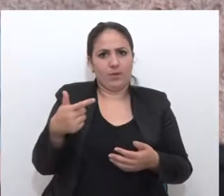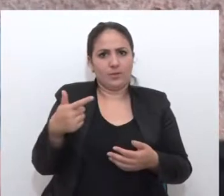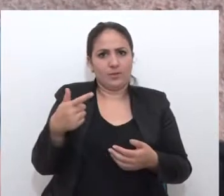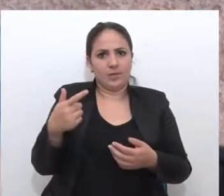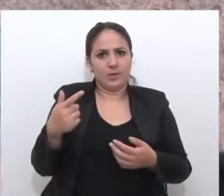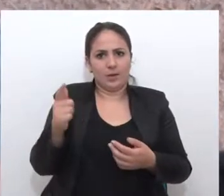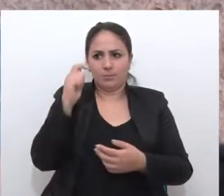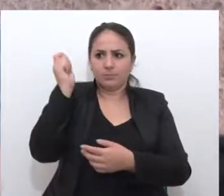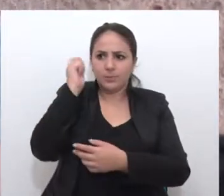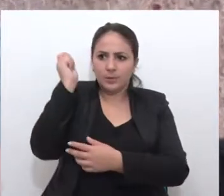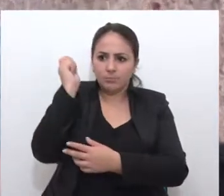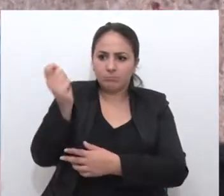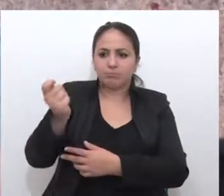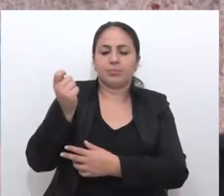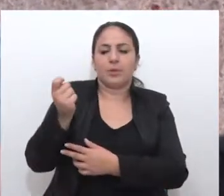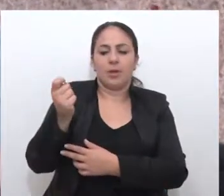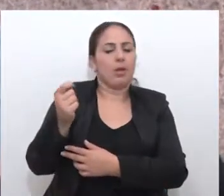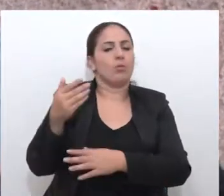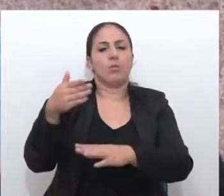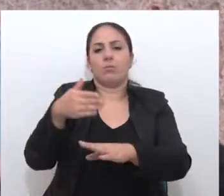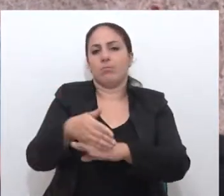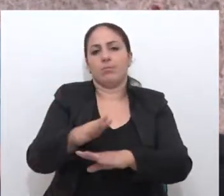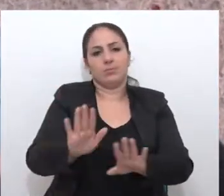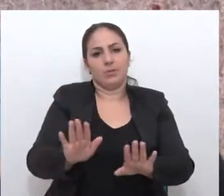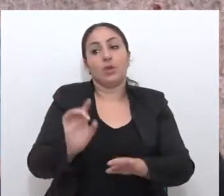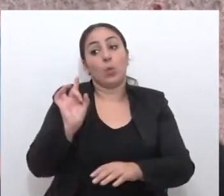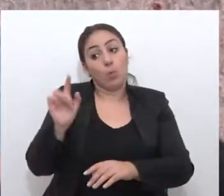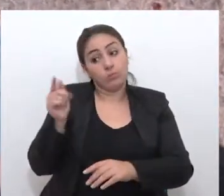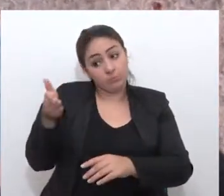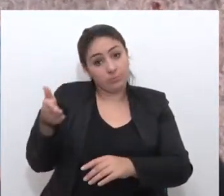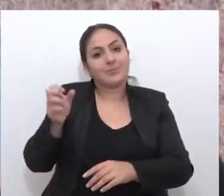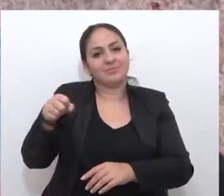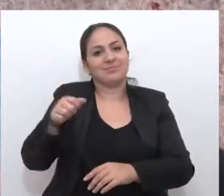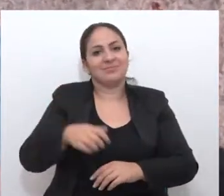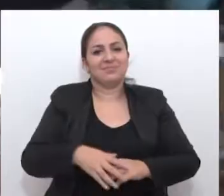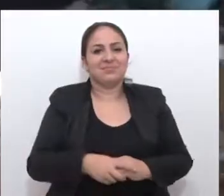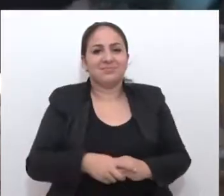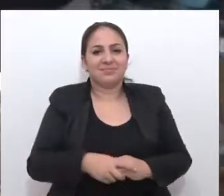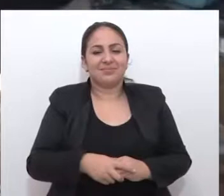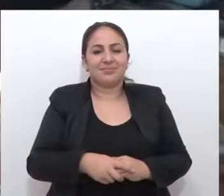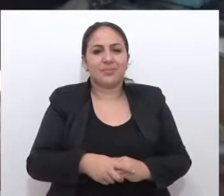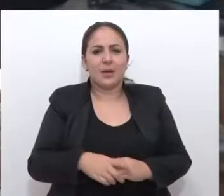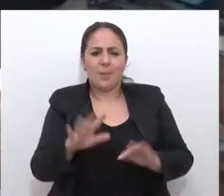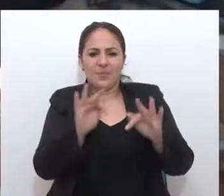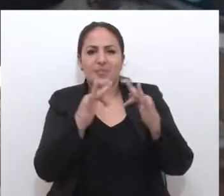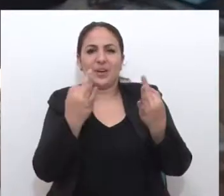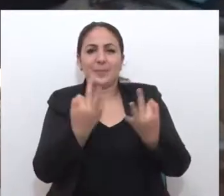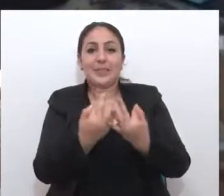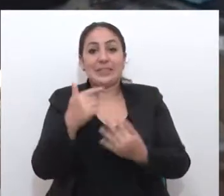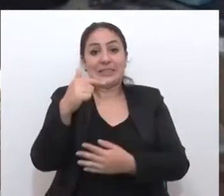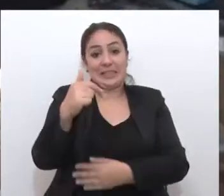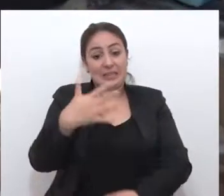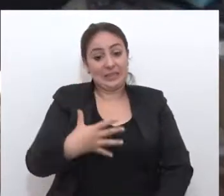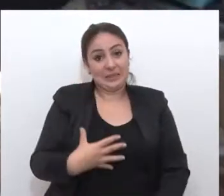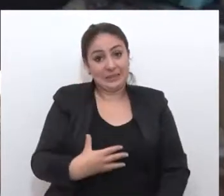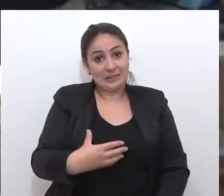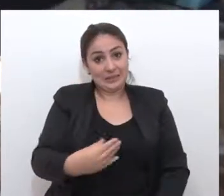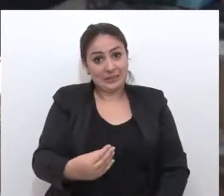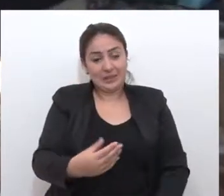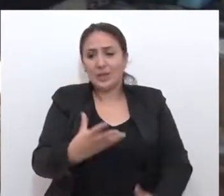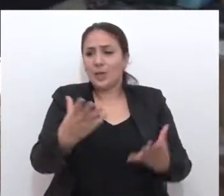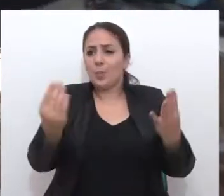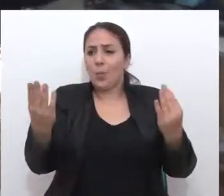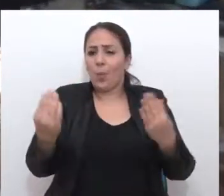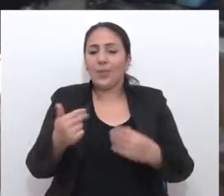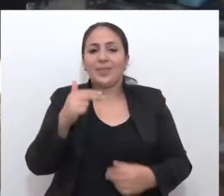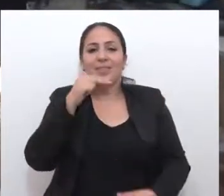nem ia. Eu ia para laçar, passava o dia chorna lá laçando com a turma. Patriarca de uma família de 7 filhos